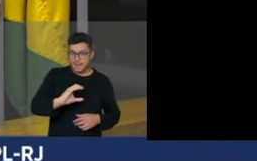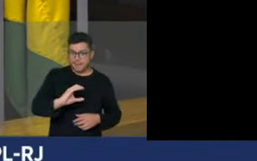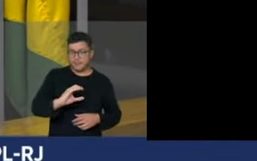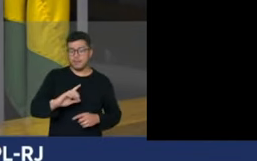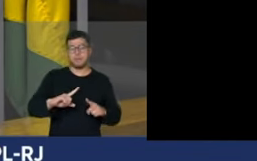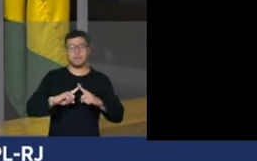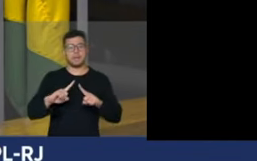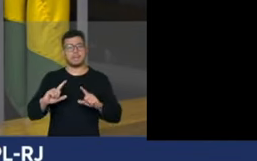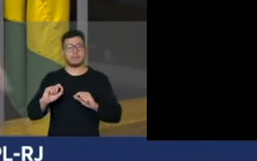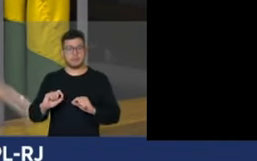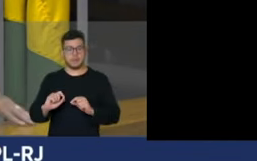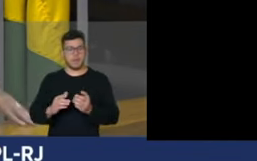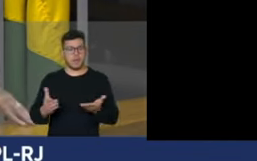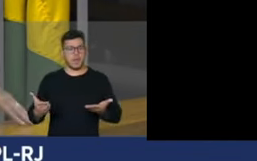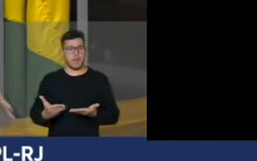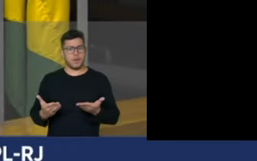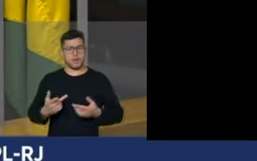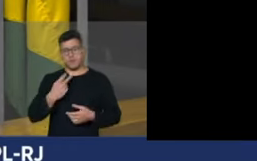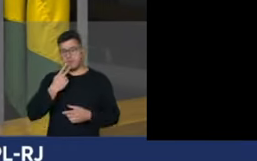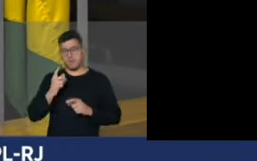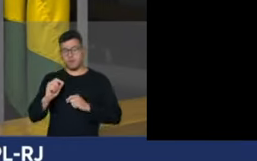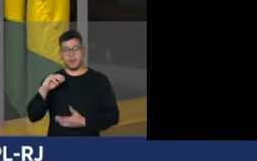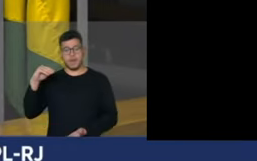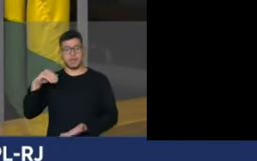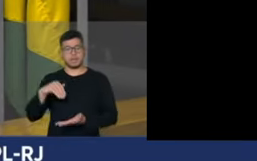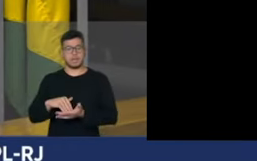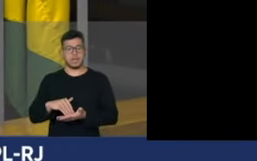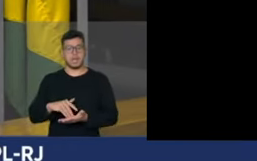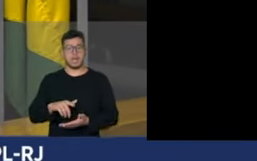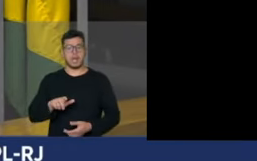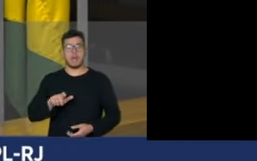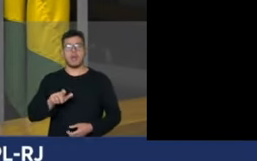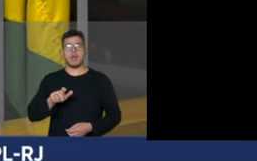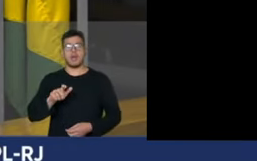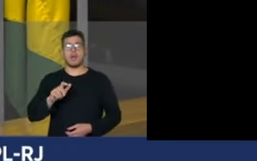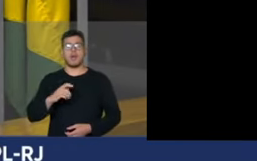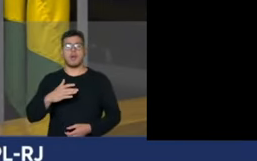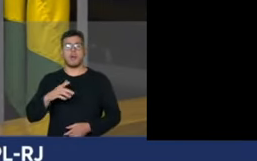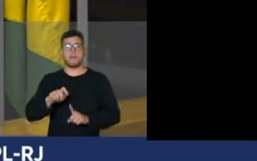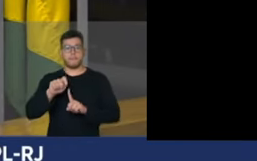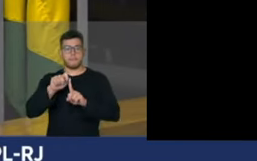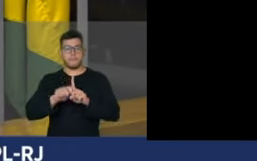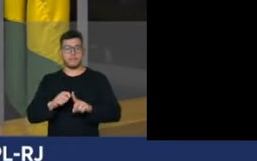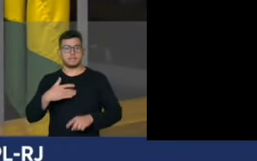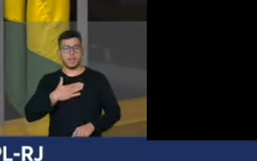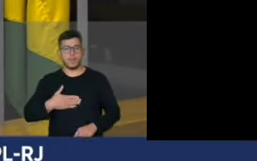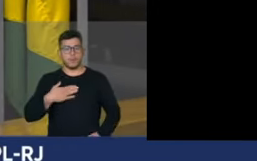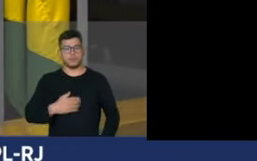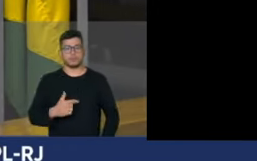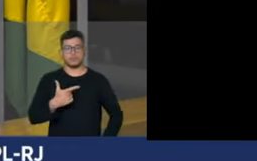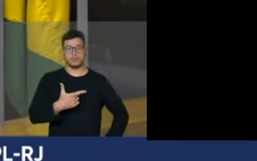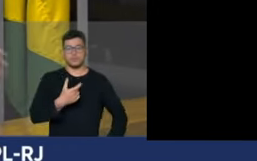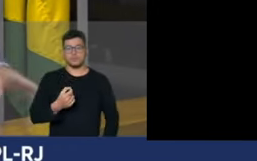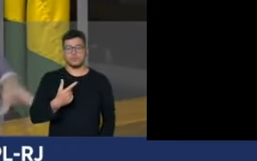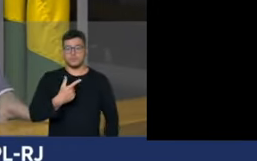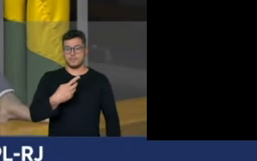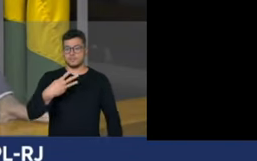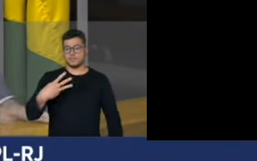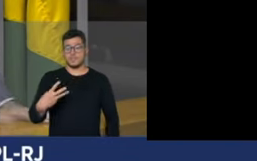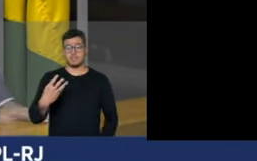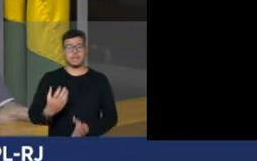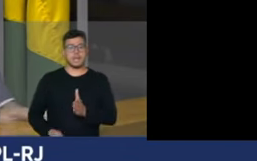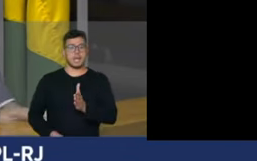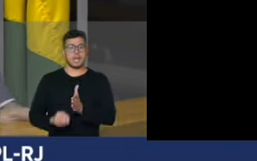até agosto de 2023, fará um projeto de lei complementar regulando uma nova âncora